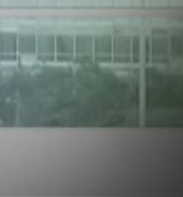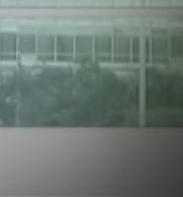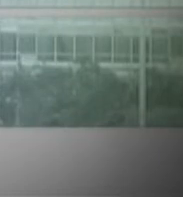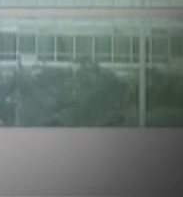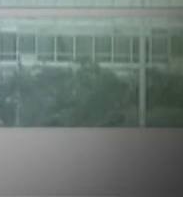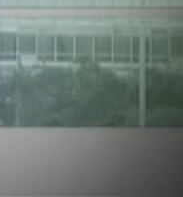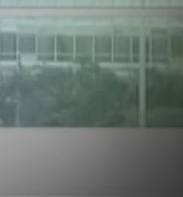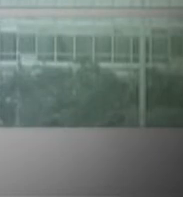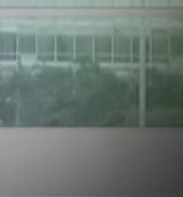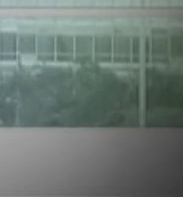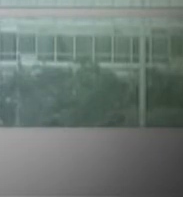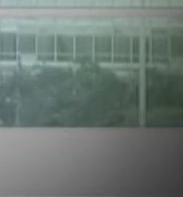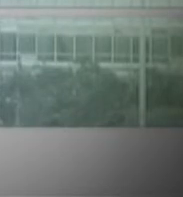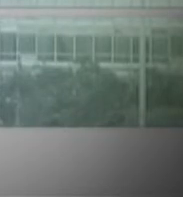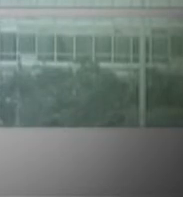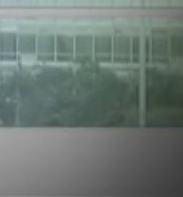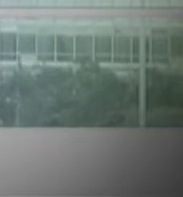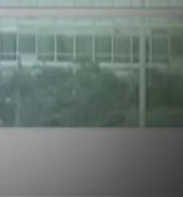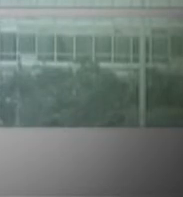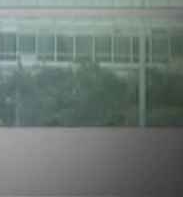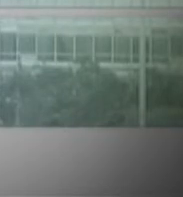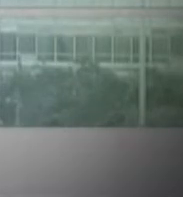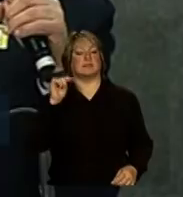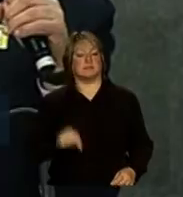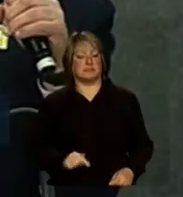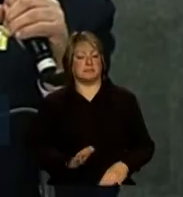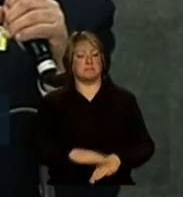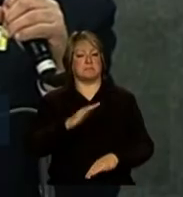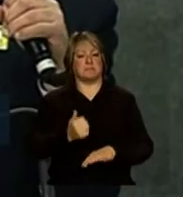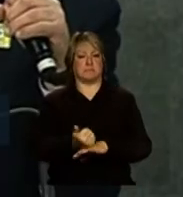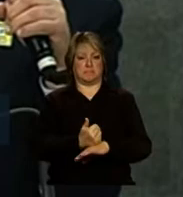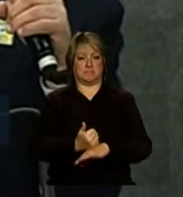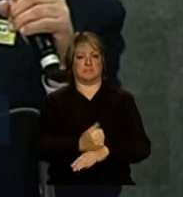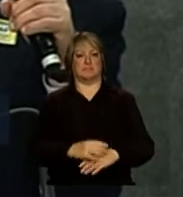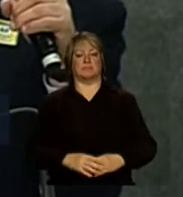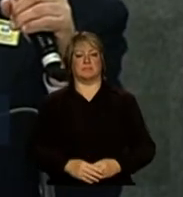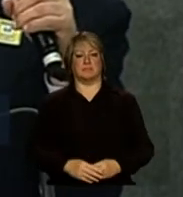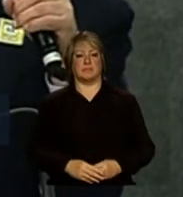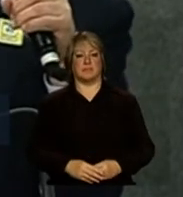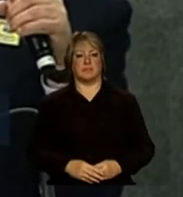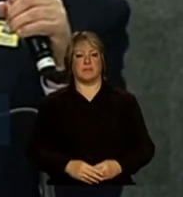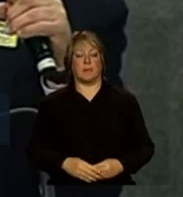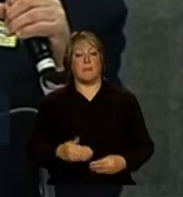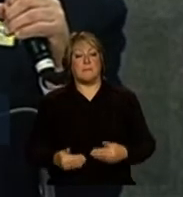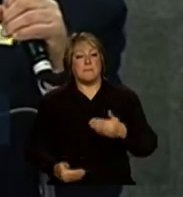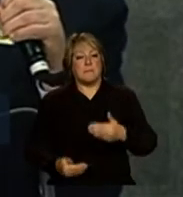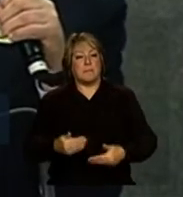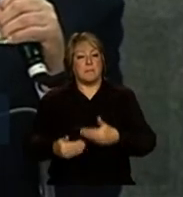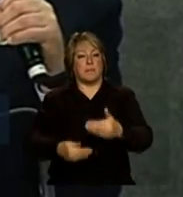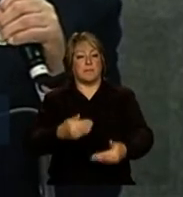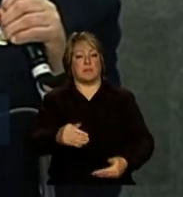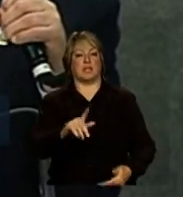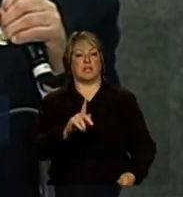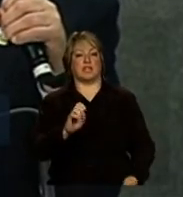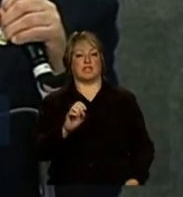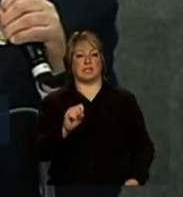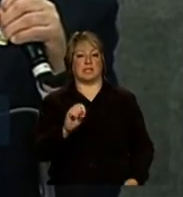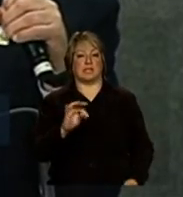direto é preciso priorizar a gestão os processos gestão